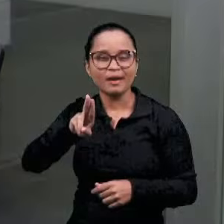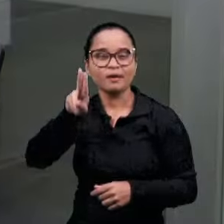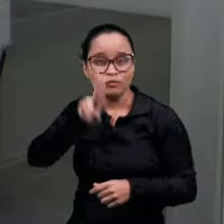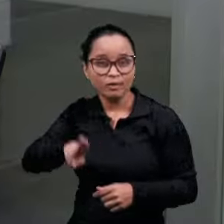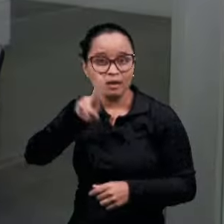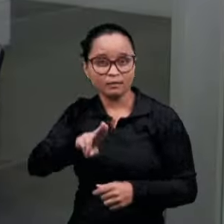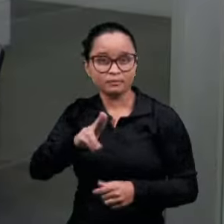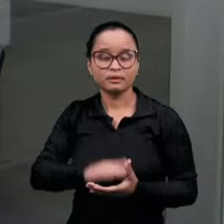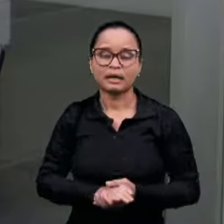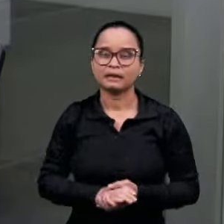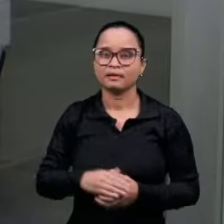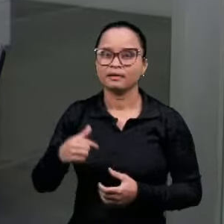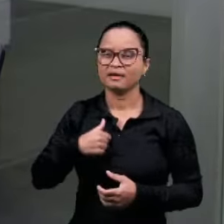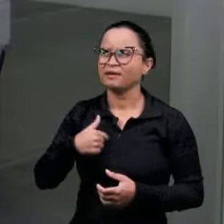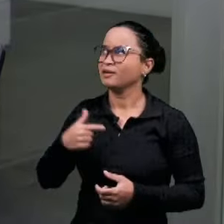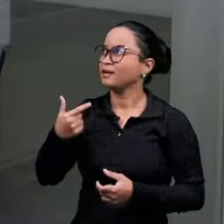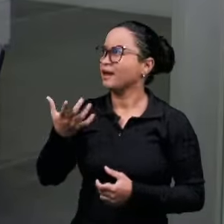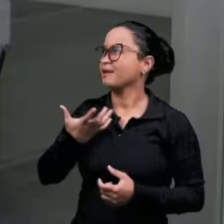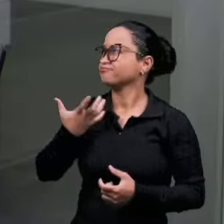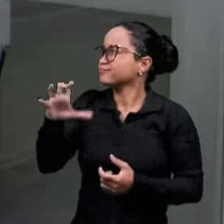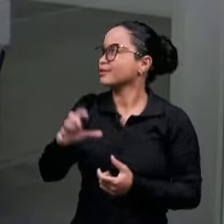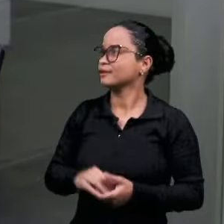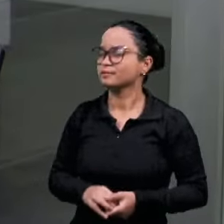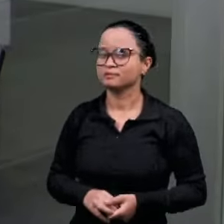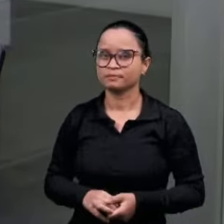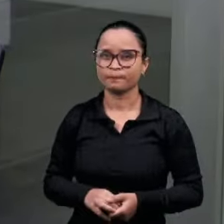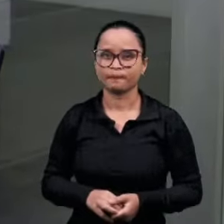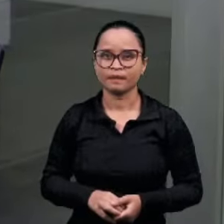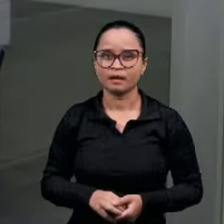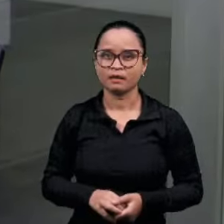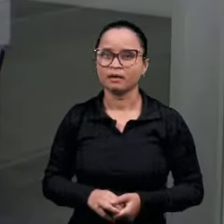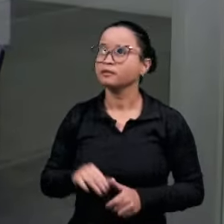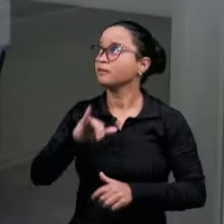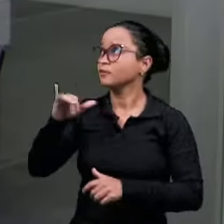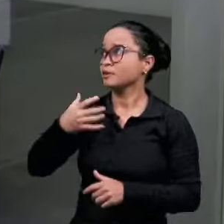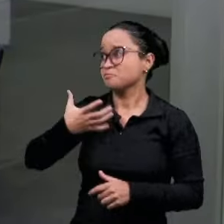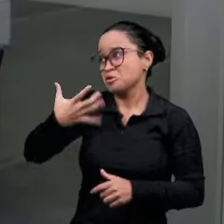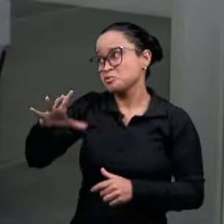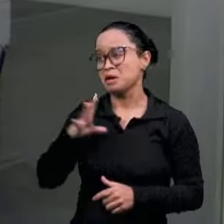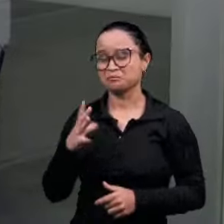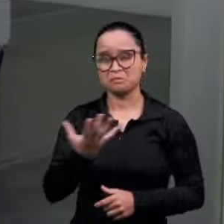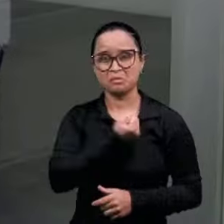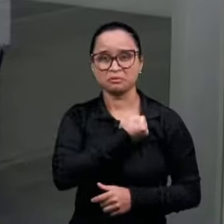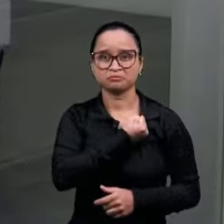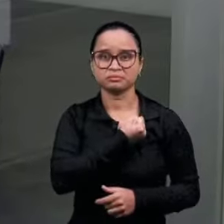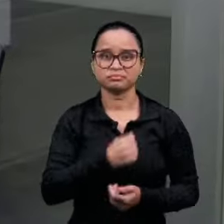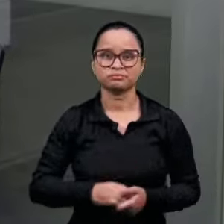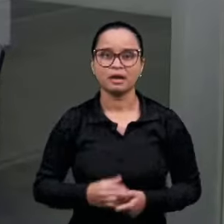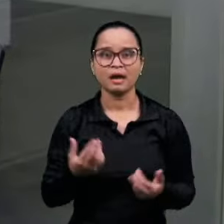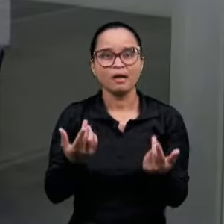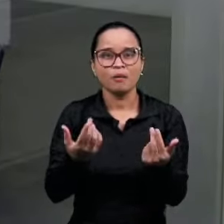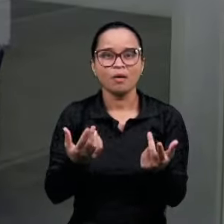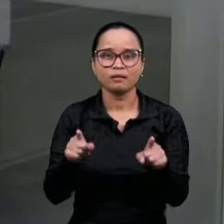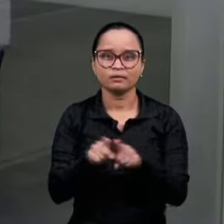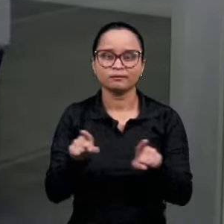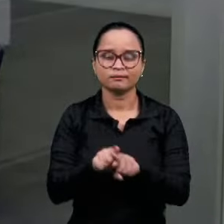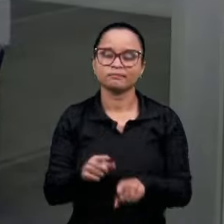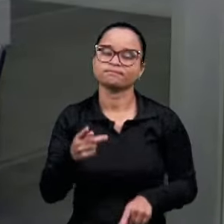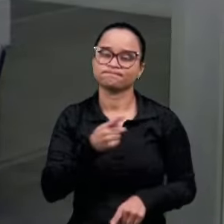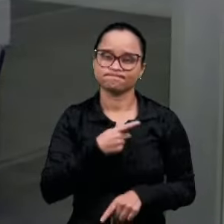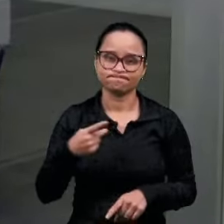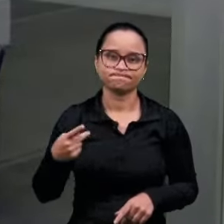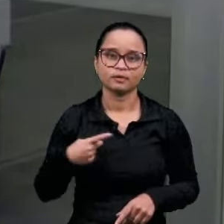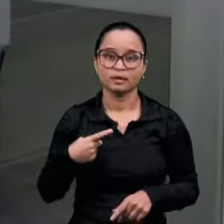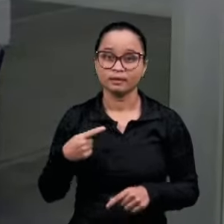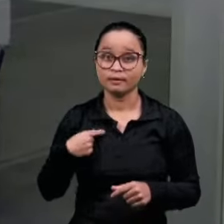Se eu dissesse eu não quero, eu estava dizendo eu não quero salvação. Igualmente ao ministério. Me surpreendeu quando